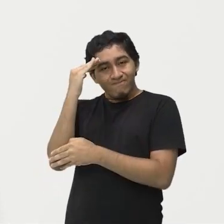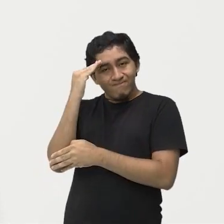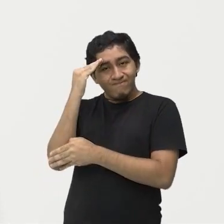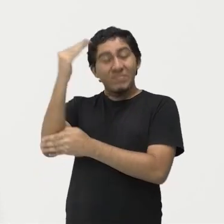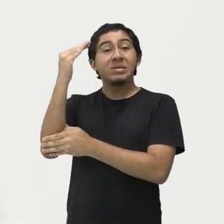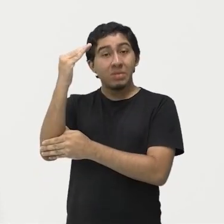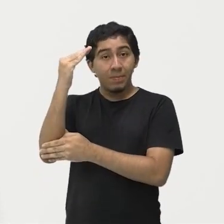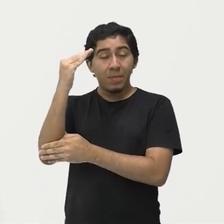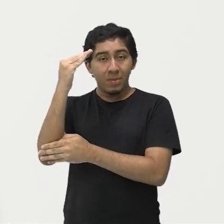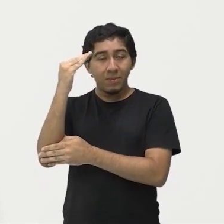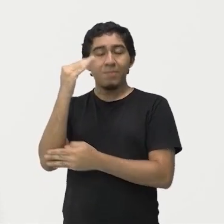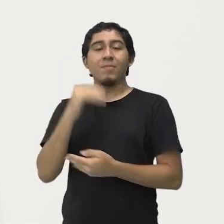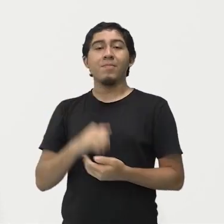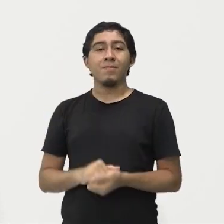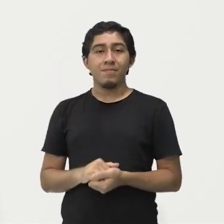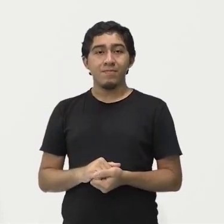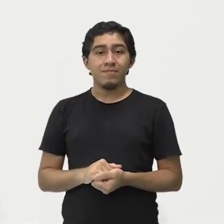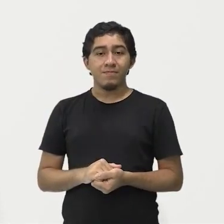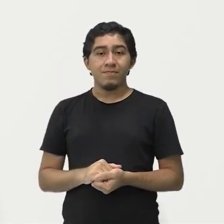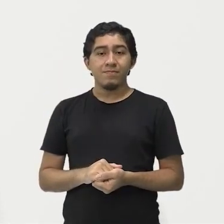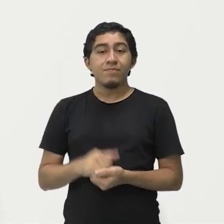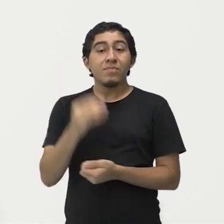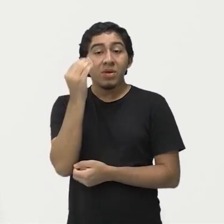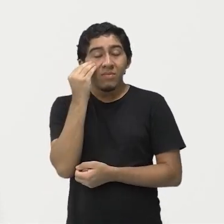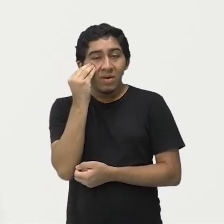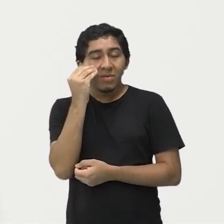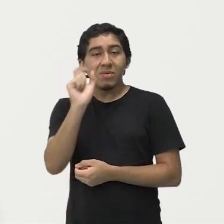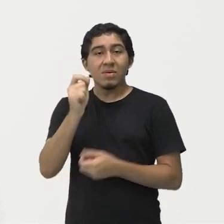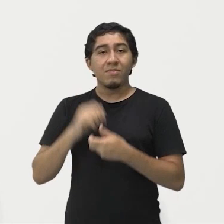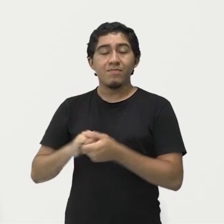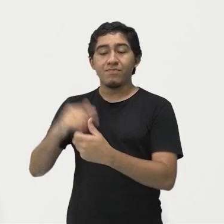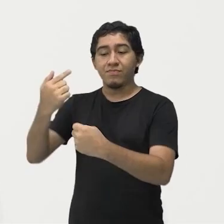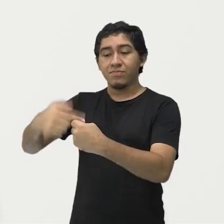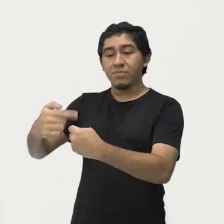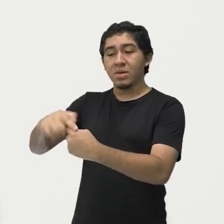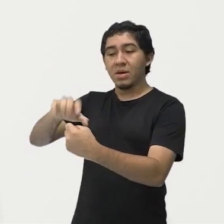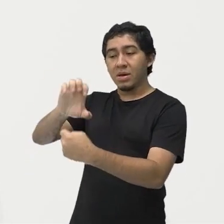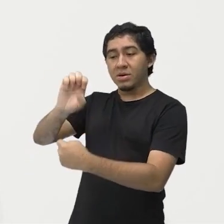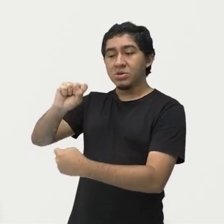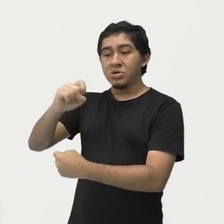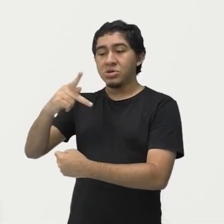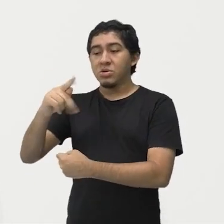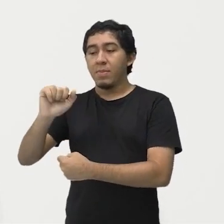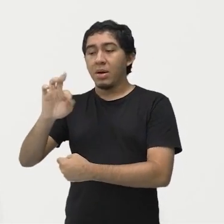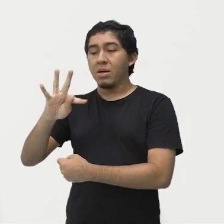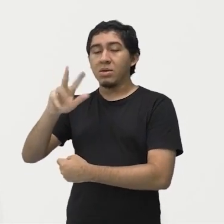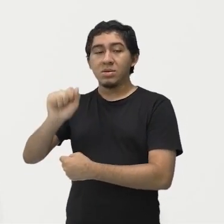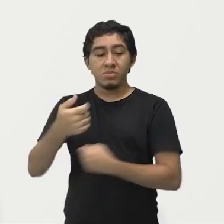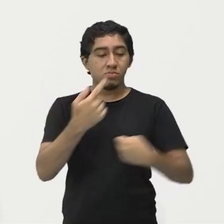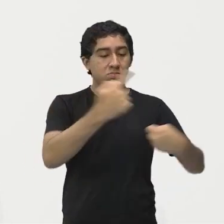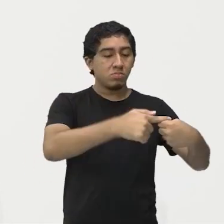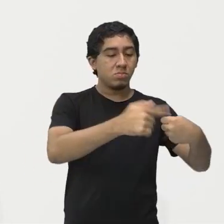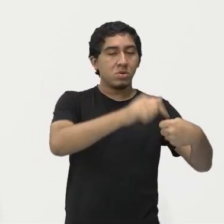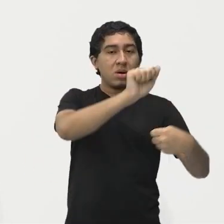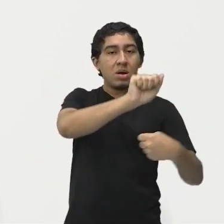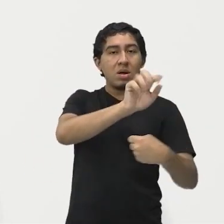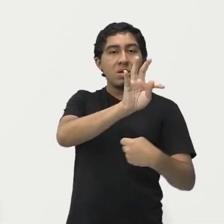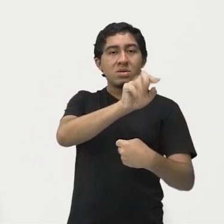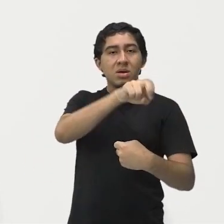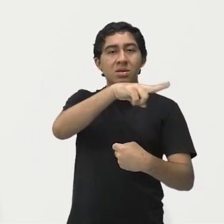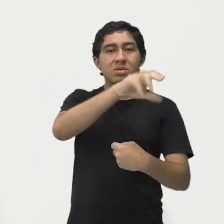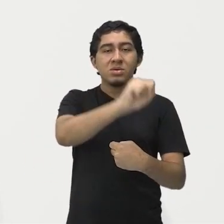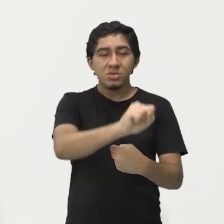significativa. Vamos ver aí a cidade de Esparta e a cidade de Atenas, que são as